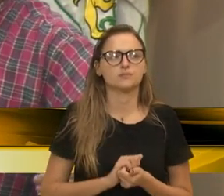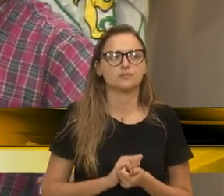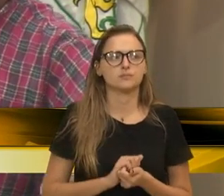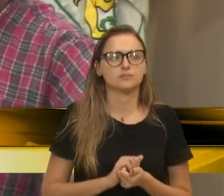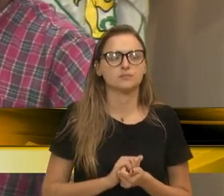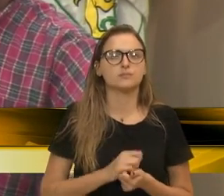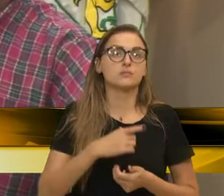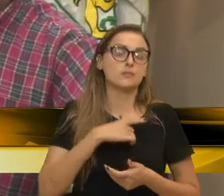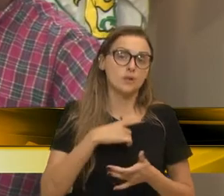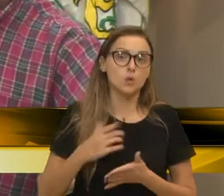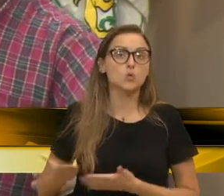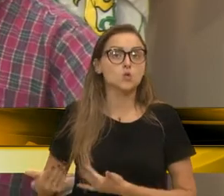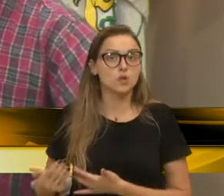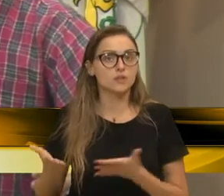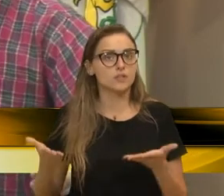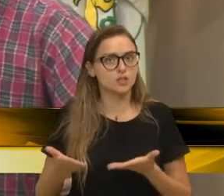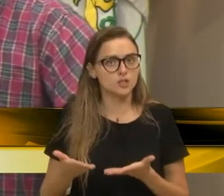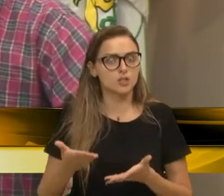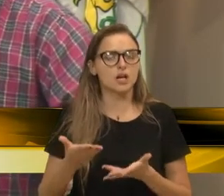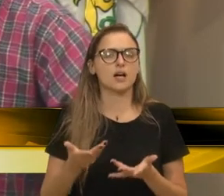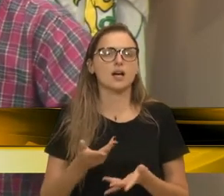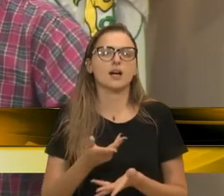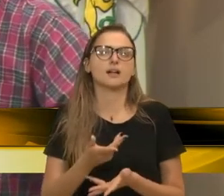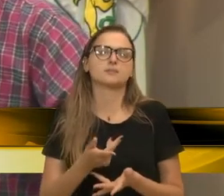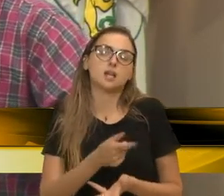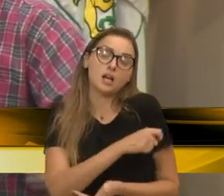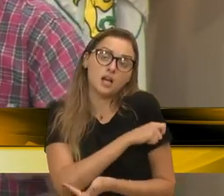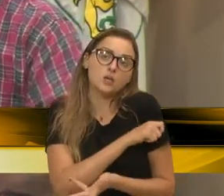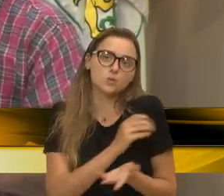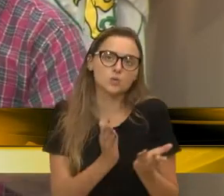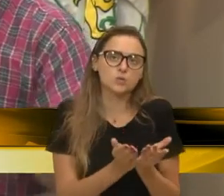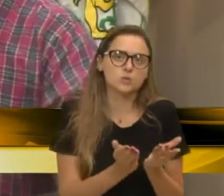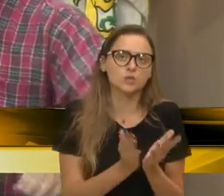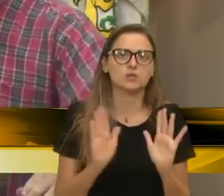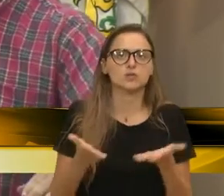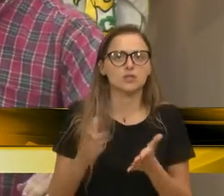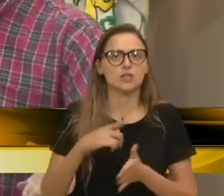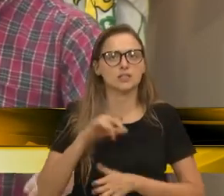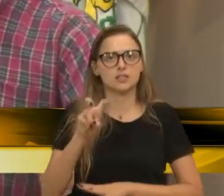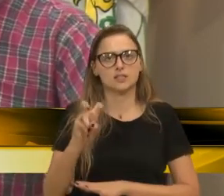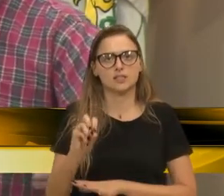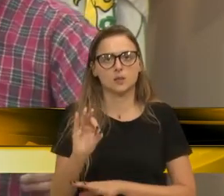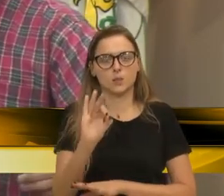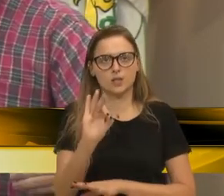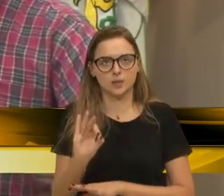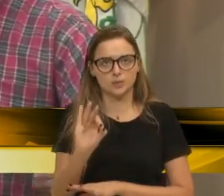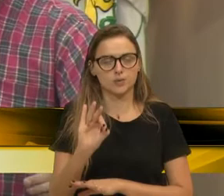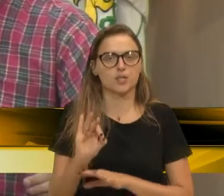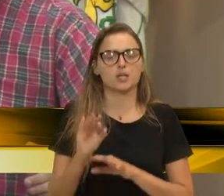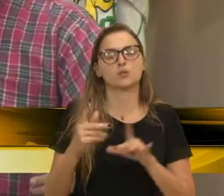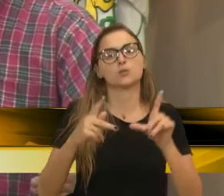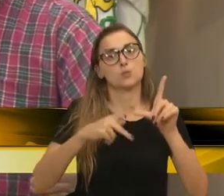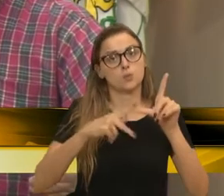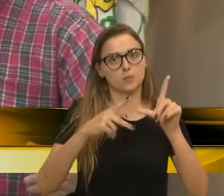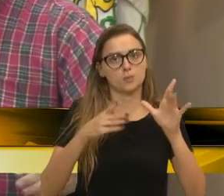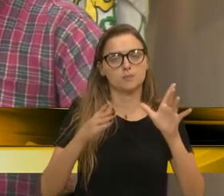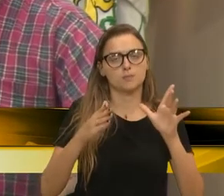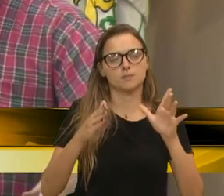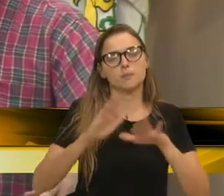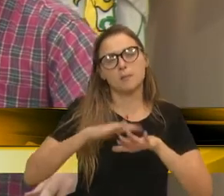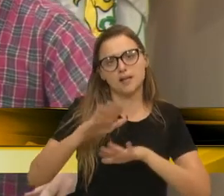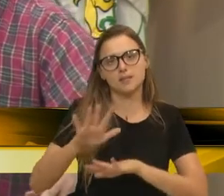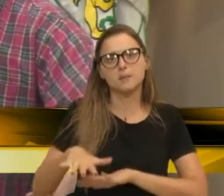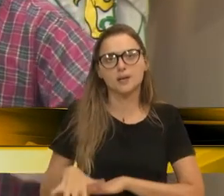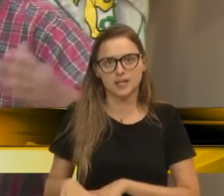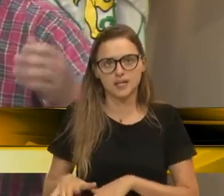tese, estaria estudando. Então, ele estando estudando, ele já tem 50% da sua passagem normal, como já tem